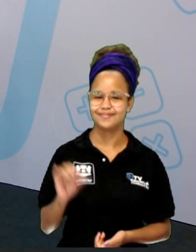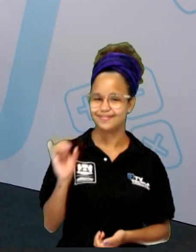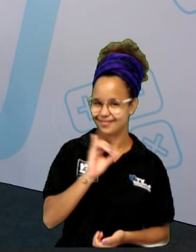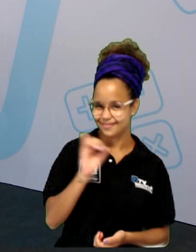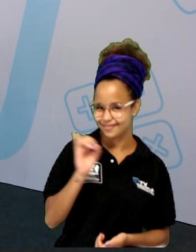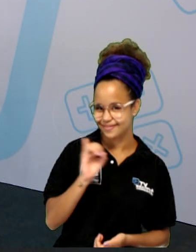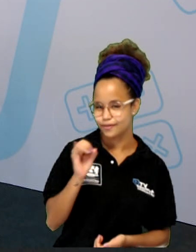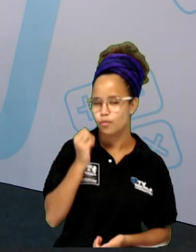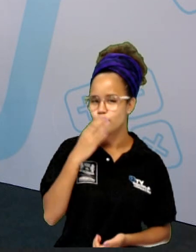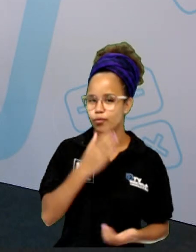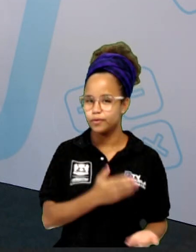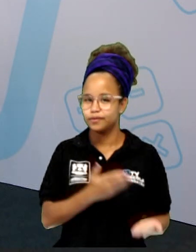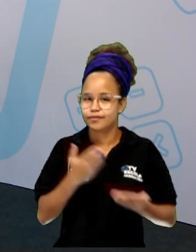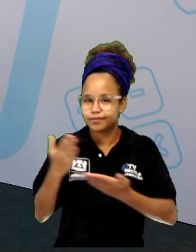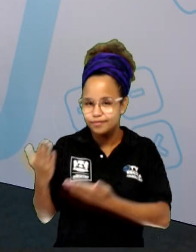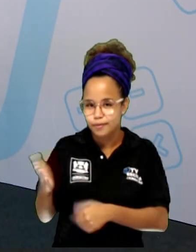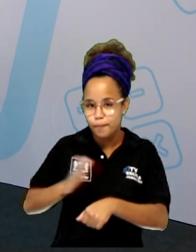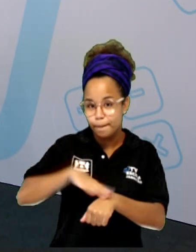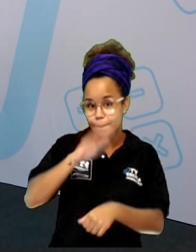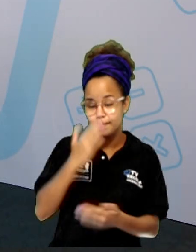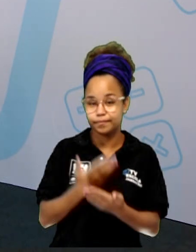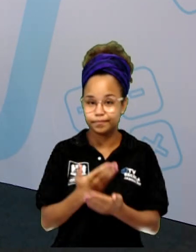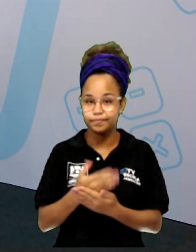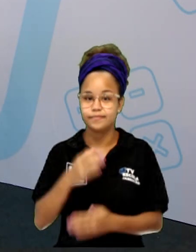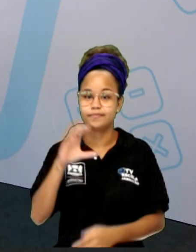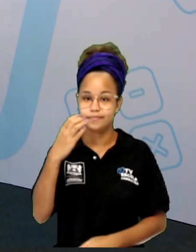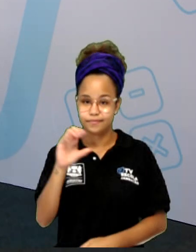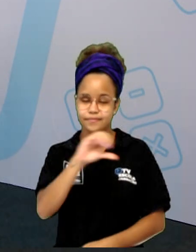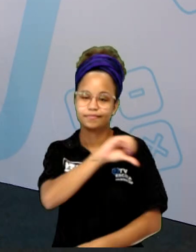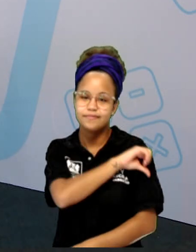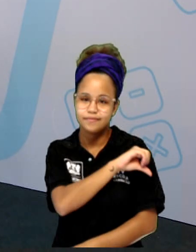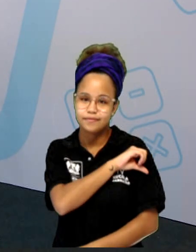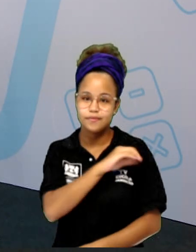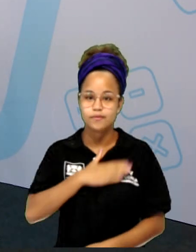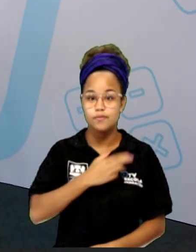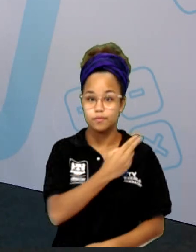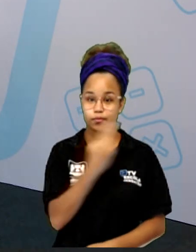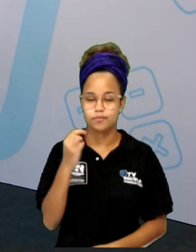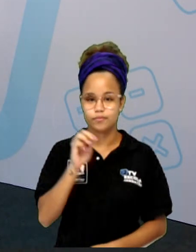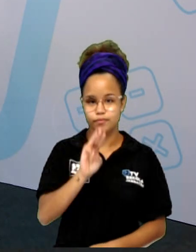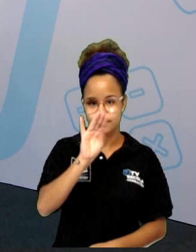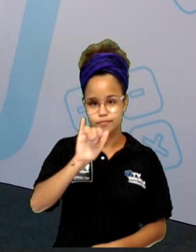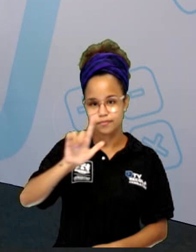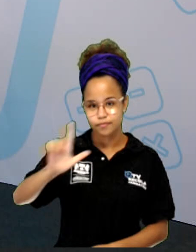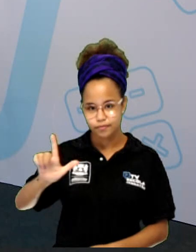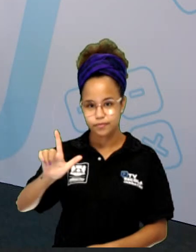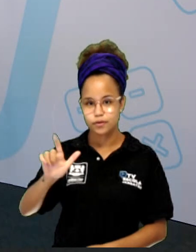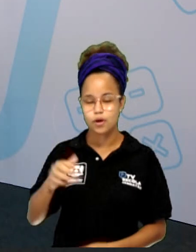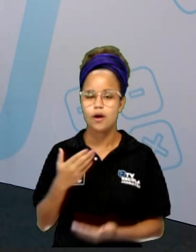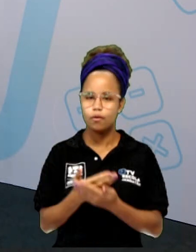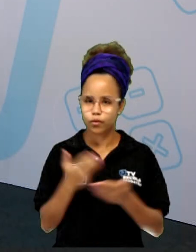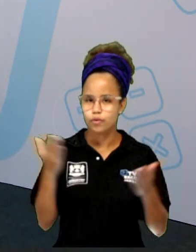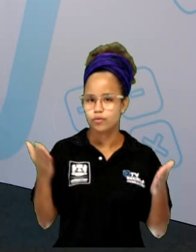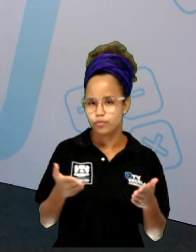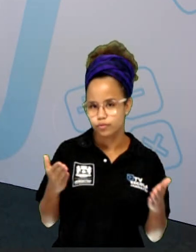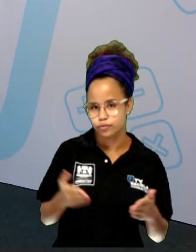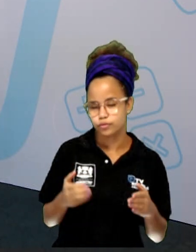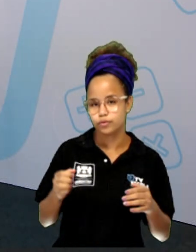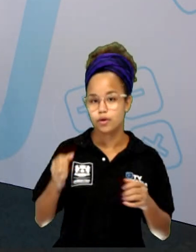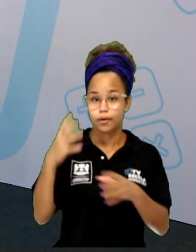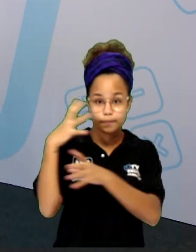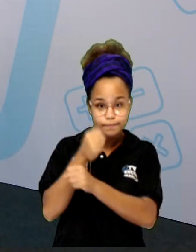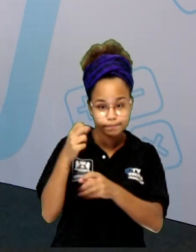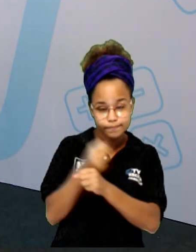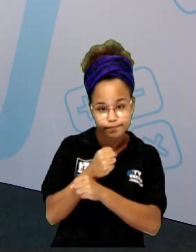Olá pessoal, bem-vindos a mais uma aula de ciências do nono ano. Meu nome é Will e eu vou passar para vocês uma aula sobre cálculos